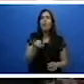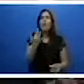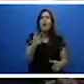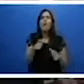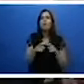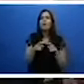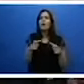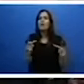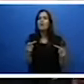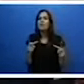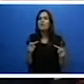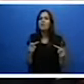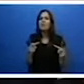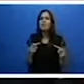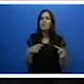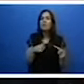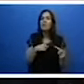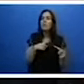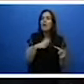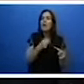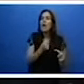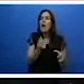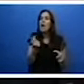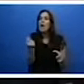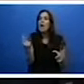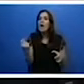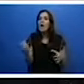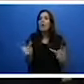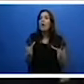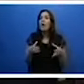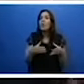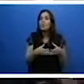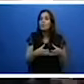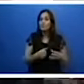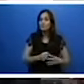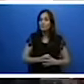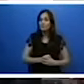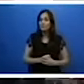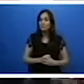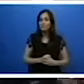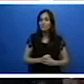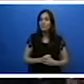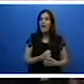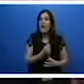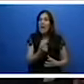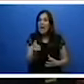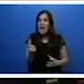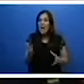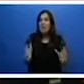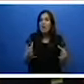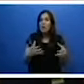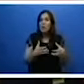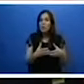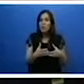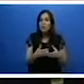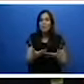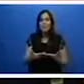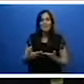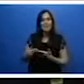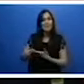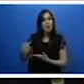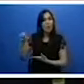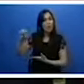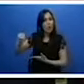Quantas cartelas numeradas cada grupo recebeu? Então, olha lá. Cada grupo recebeu 9